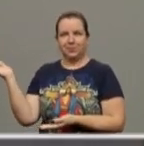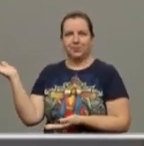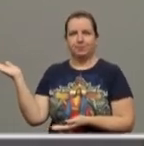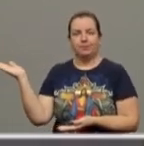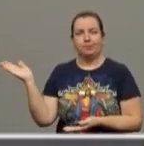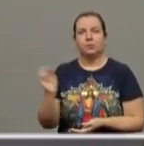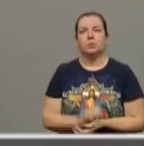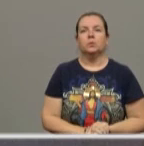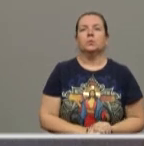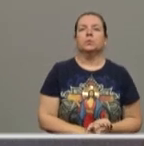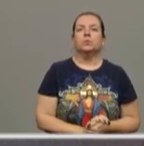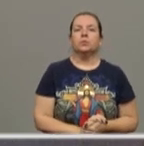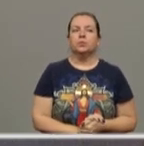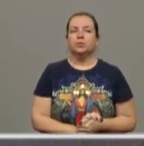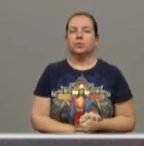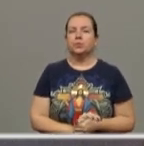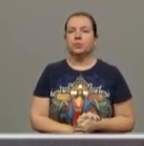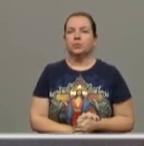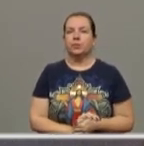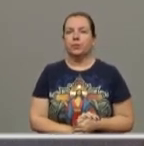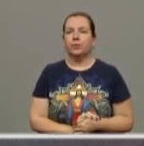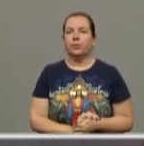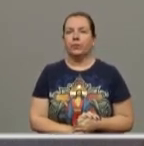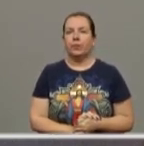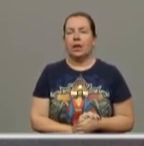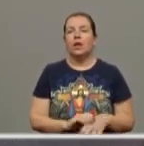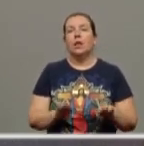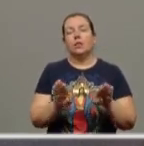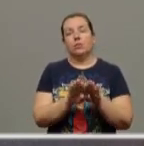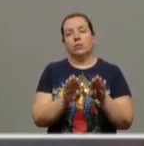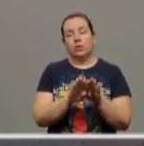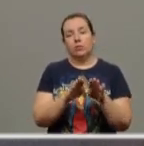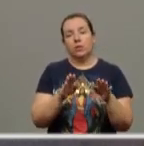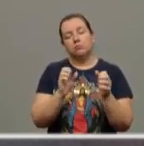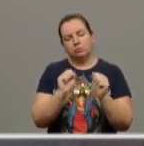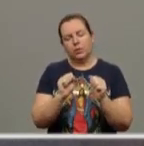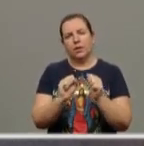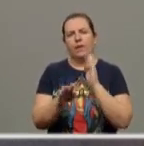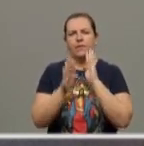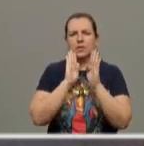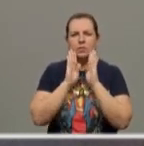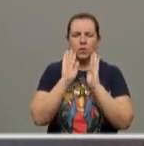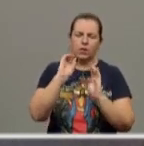041-3221-6060, tecle o 2. E também para você se tornar um sócio,